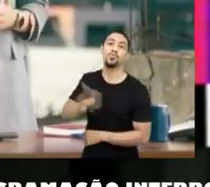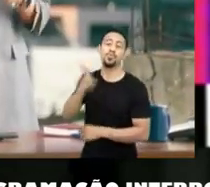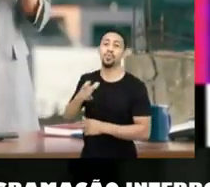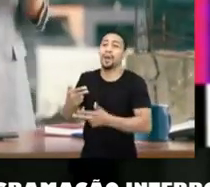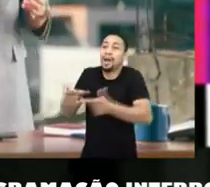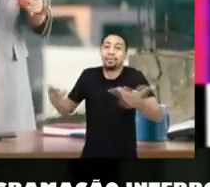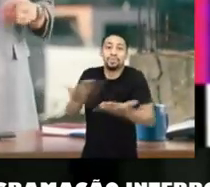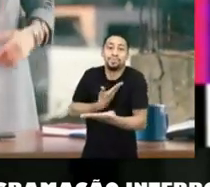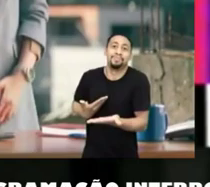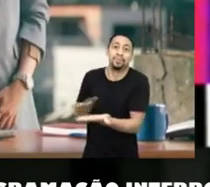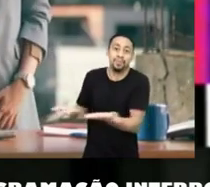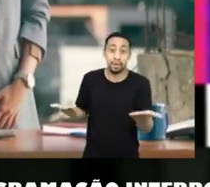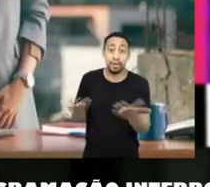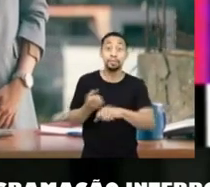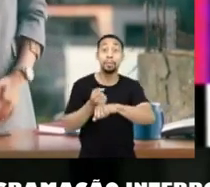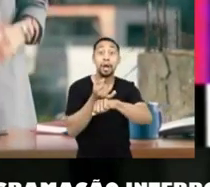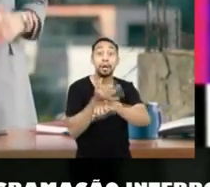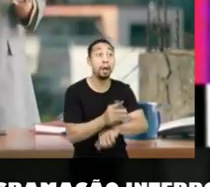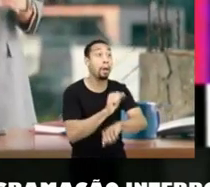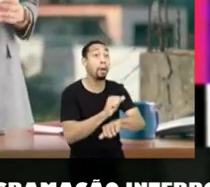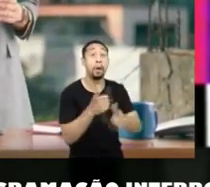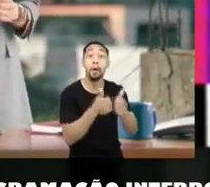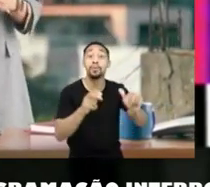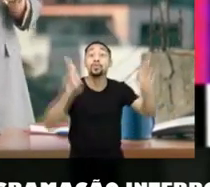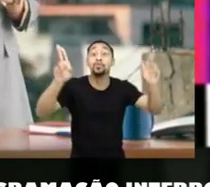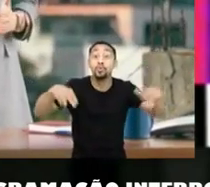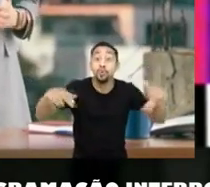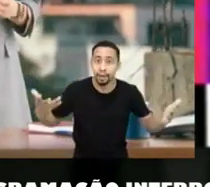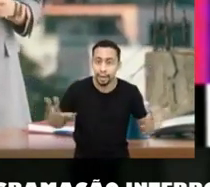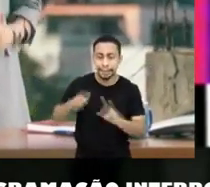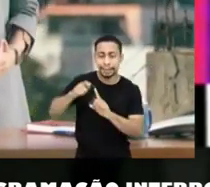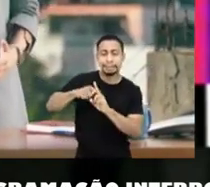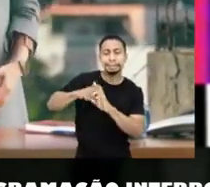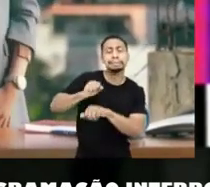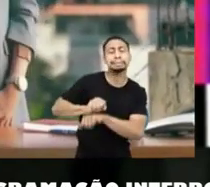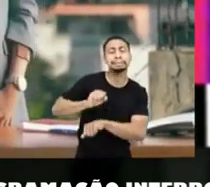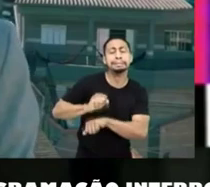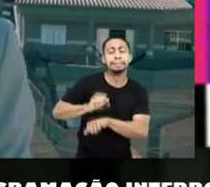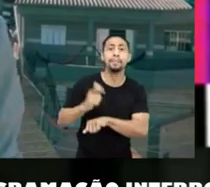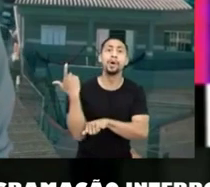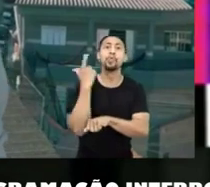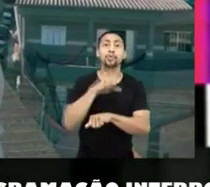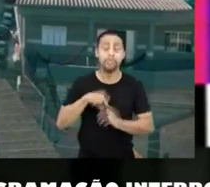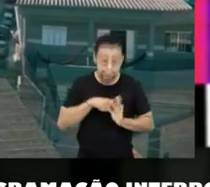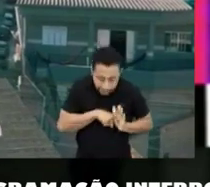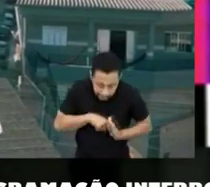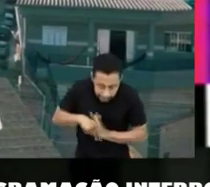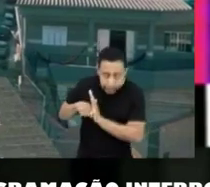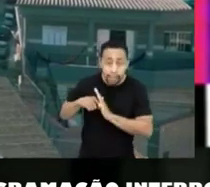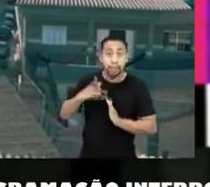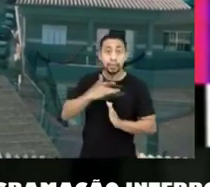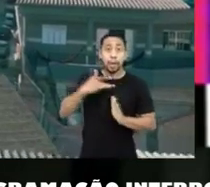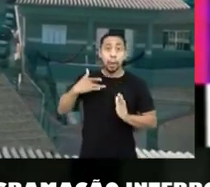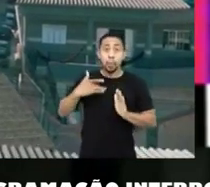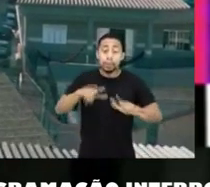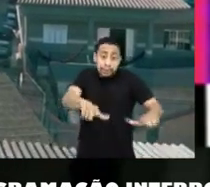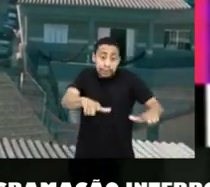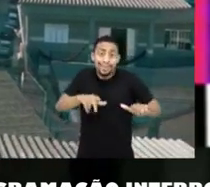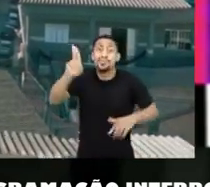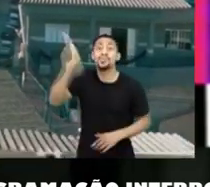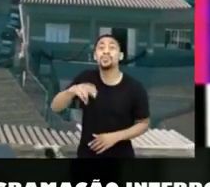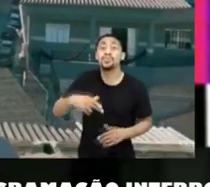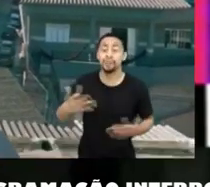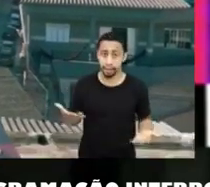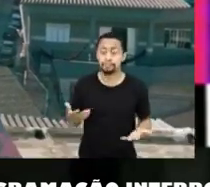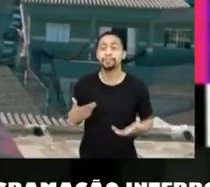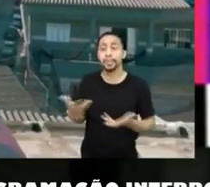na cadeira nunca madrugou para pegar ônibus. Nunca esperou meses para fazer um exame. Eu quero ser prefeita para cuidar da periferia,